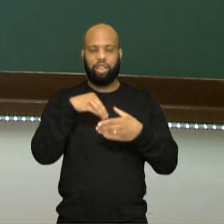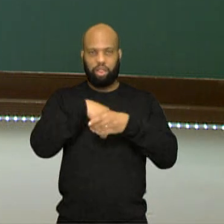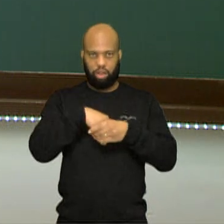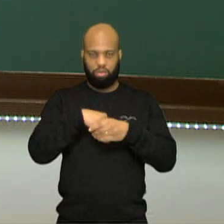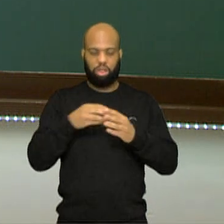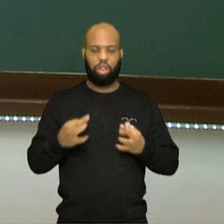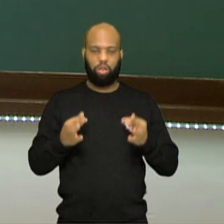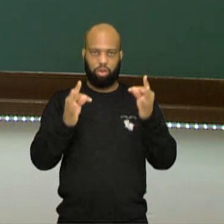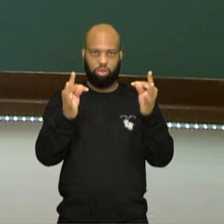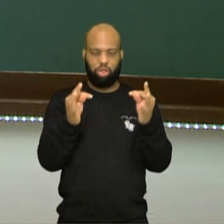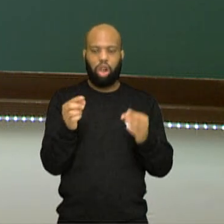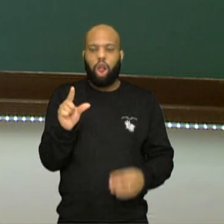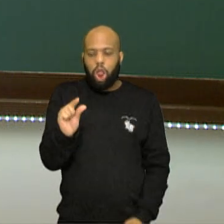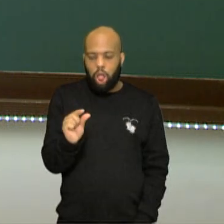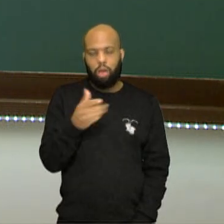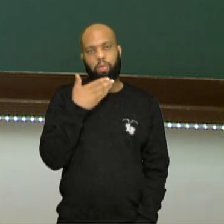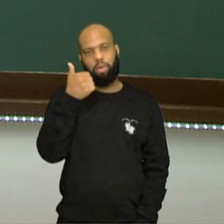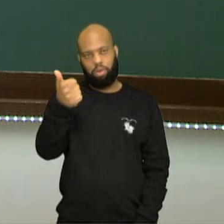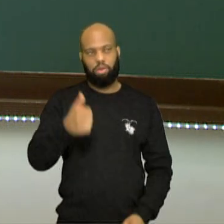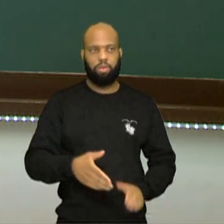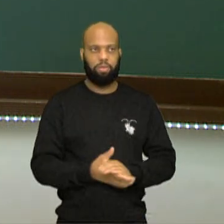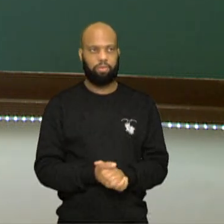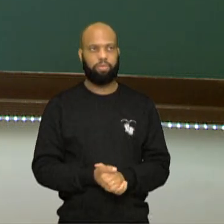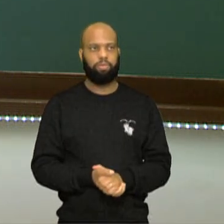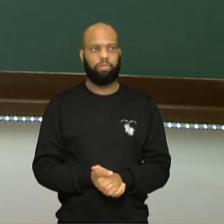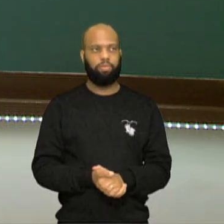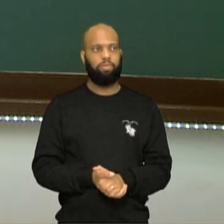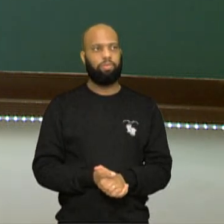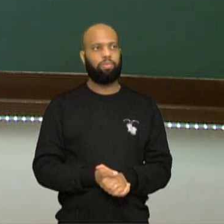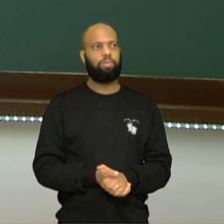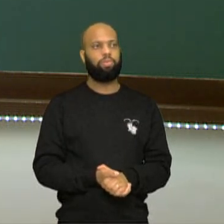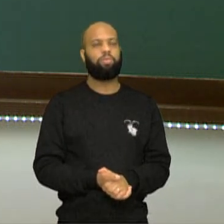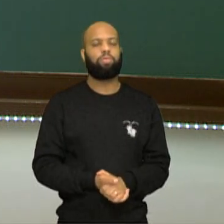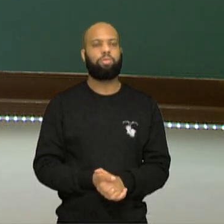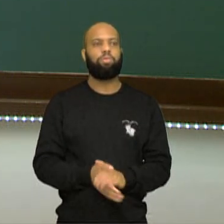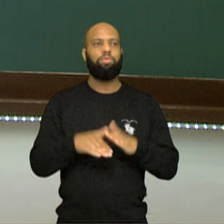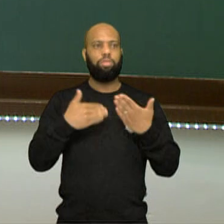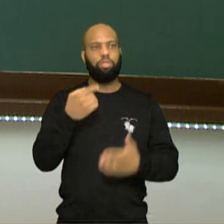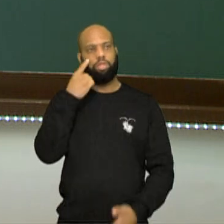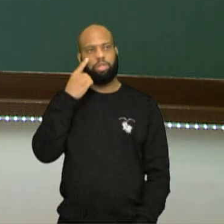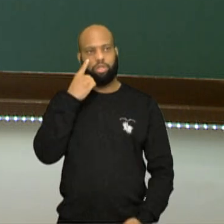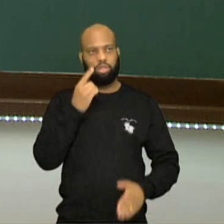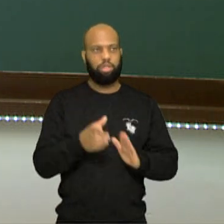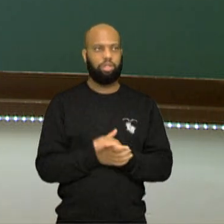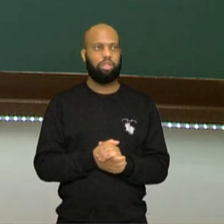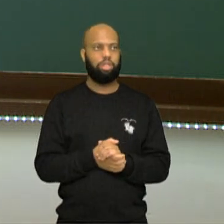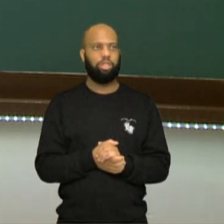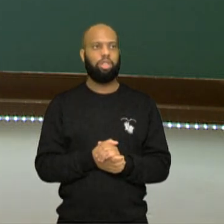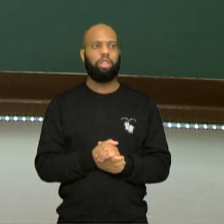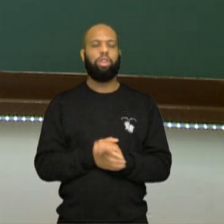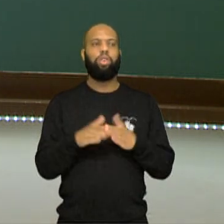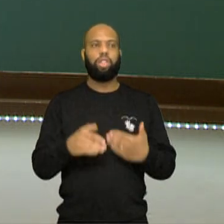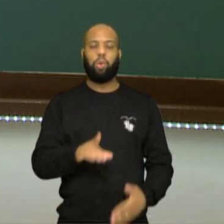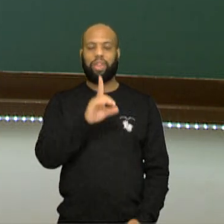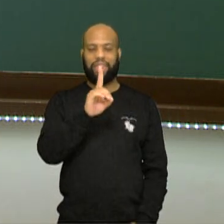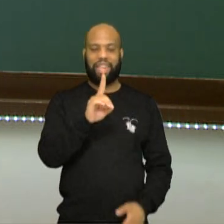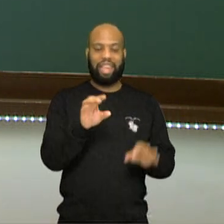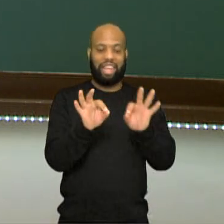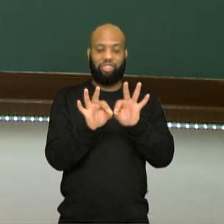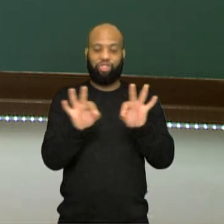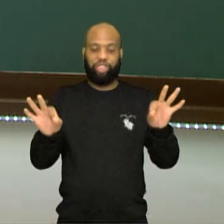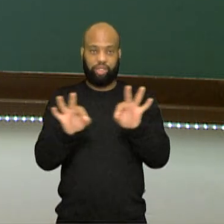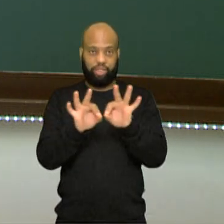bem importante. Quanto menor o circuito, melhor, né? Então aqui nós temos que D é a distância entre as